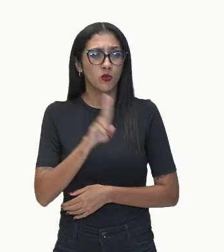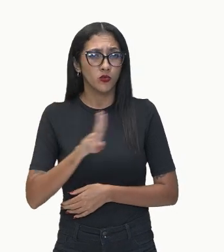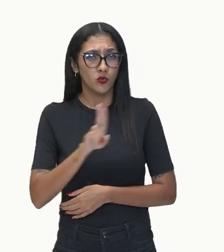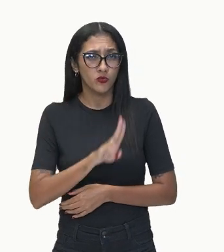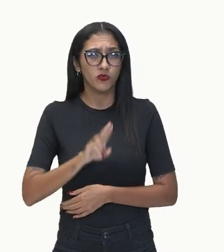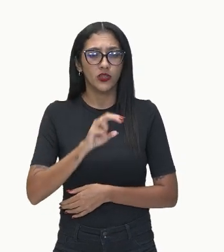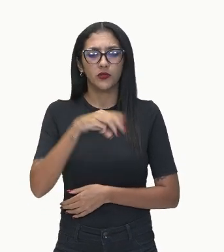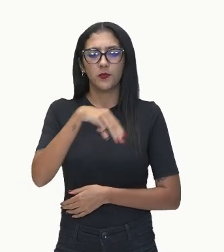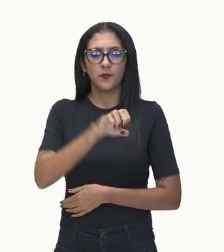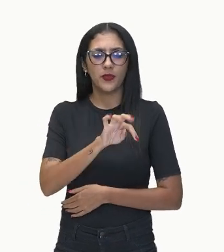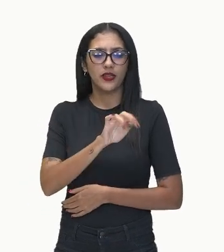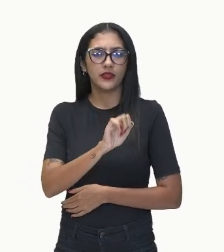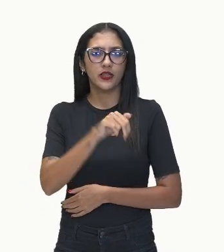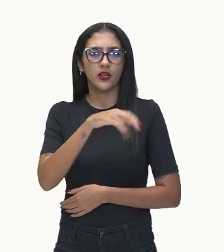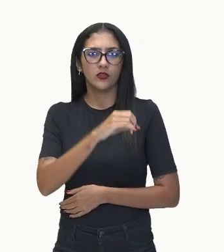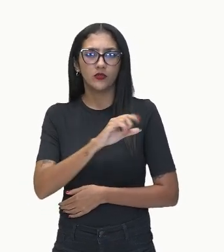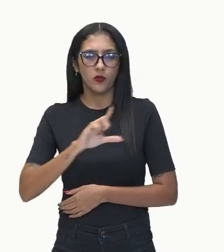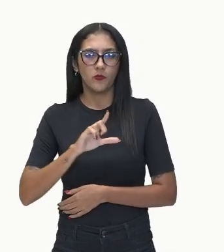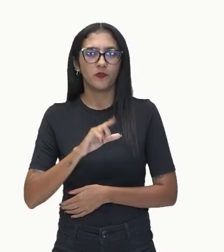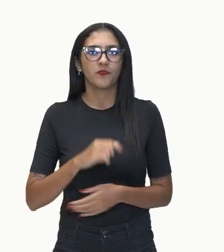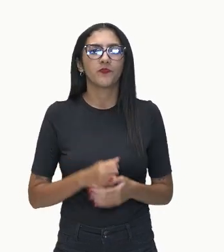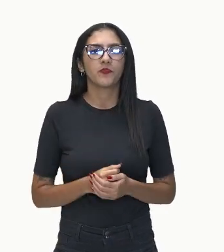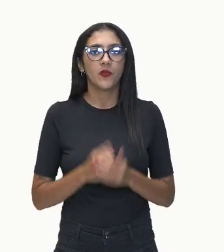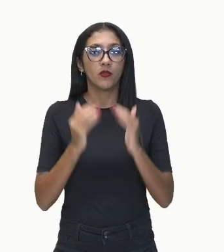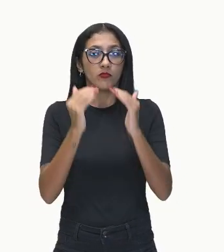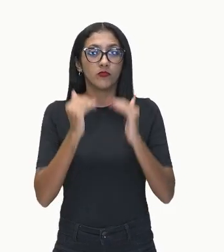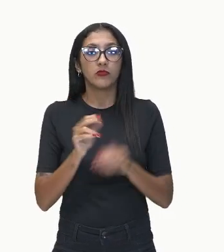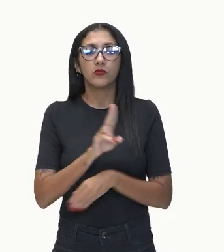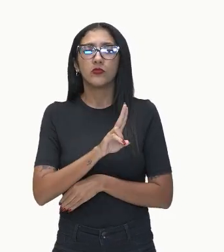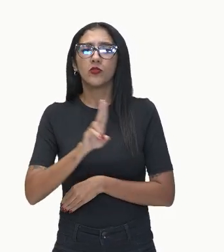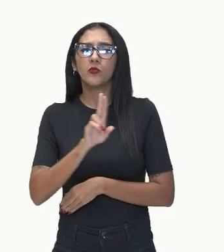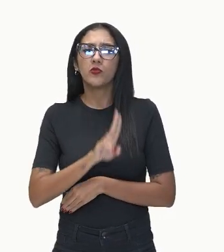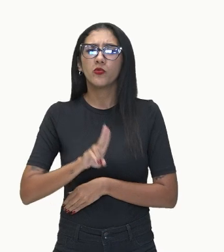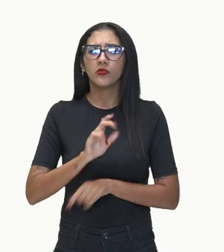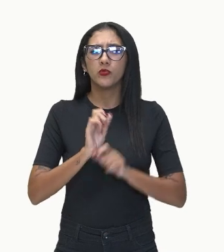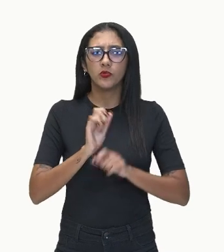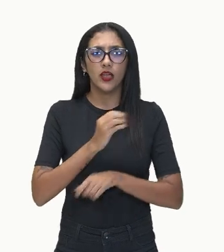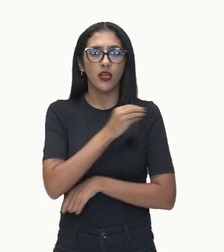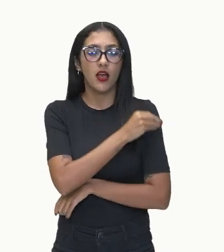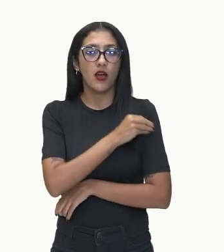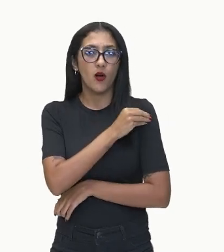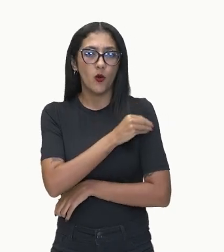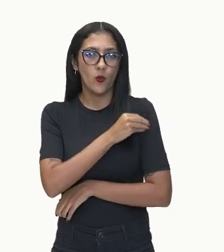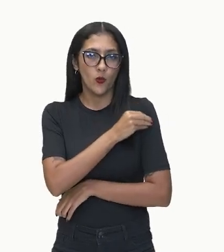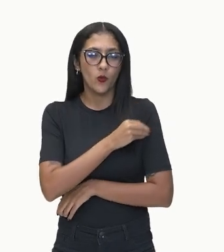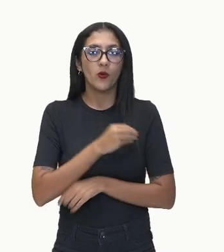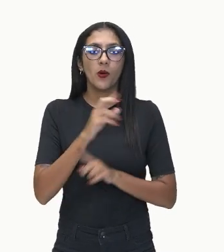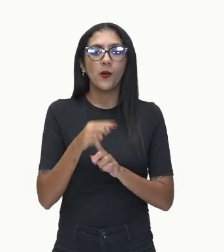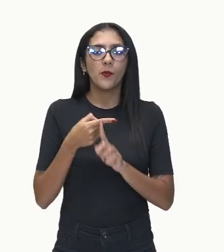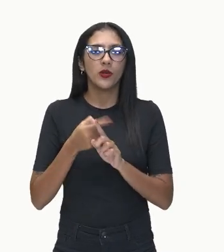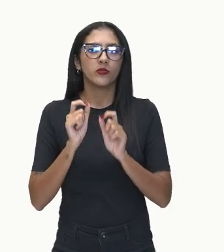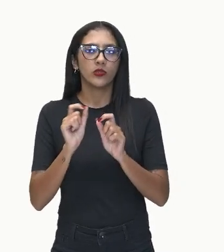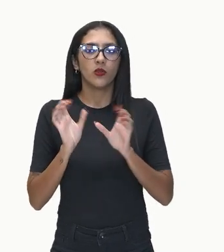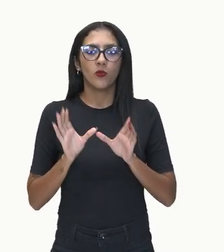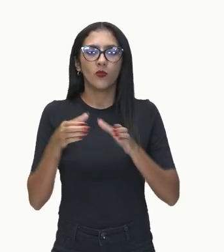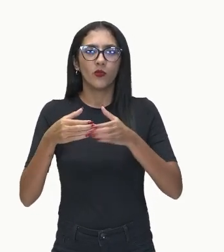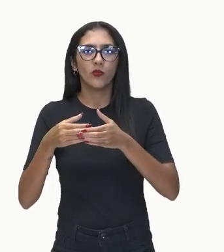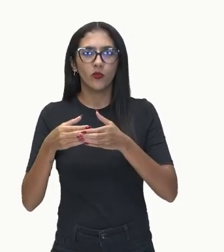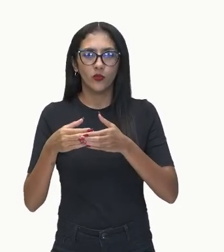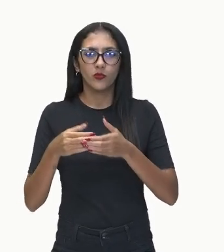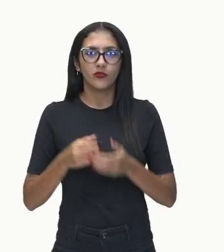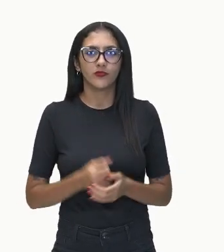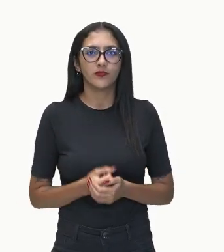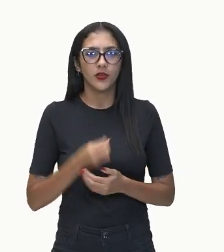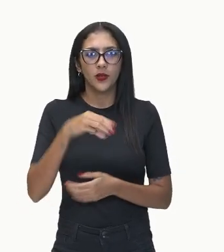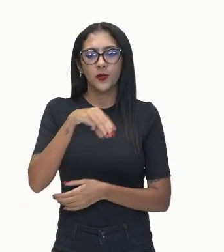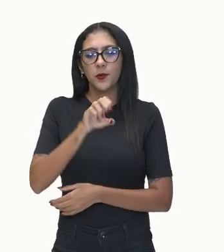a nomenclatura usual, álcool metílico, porque vai ser álcool mais o nome do grupo orgânico,